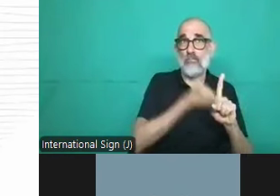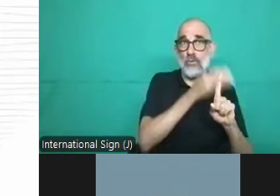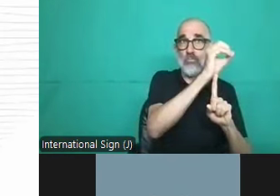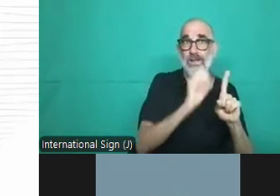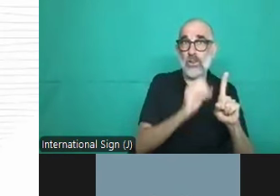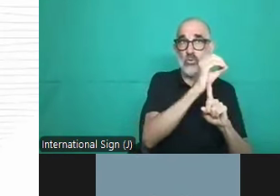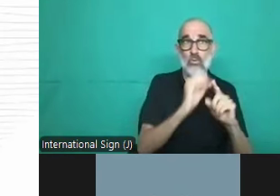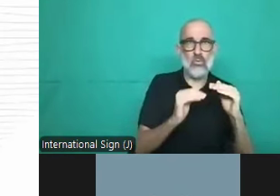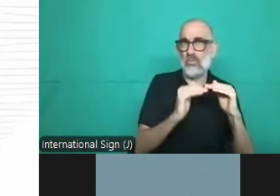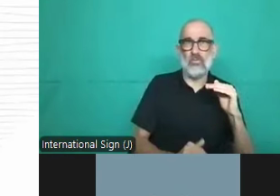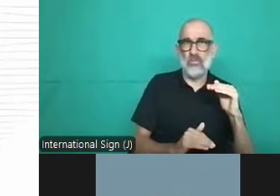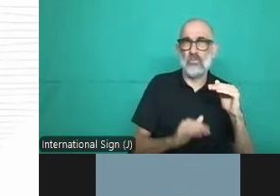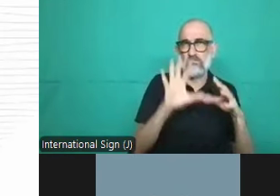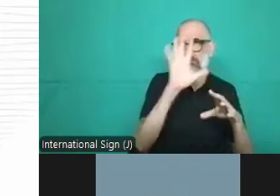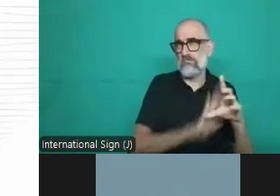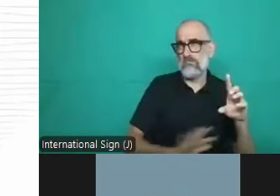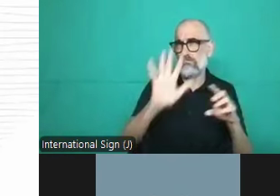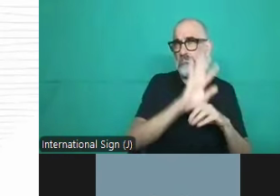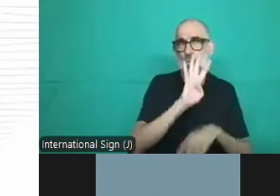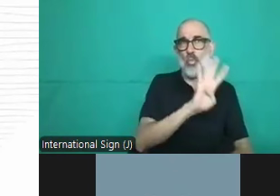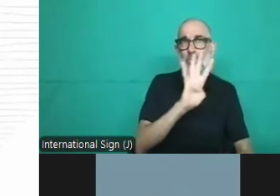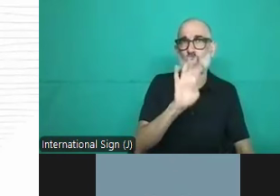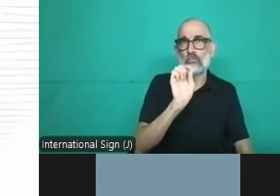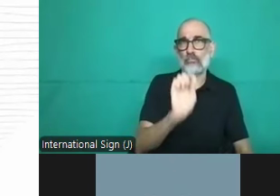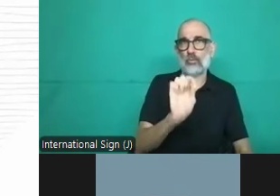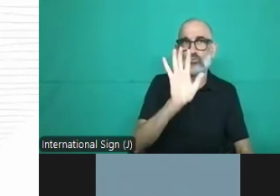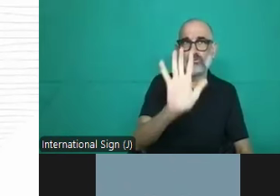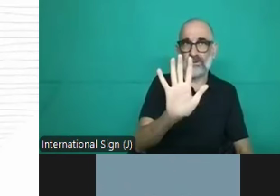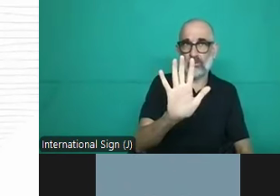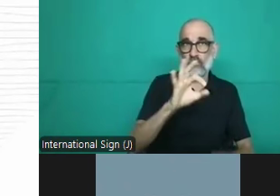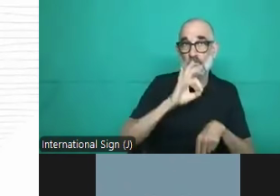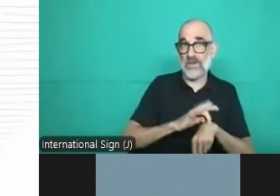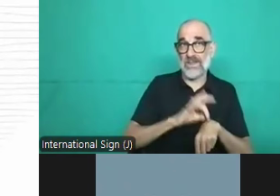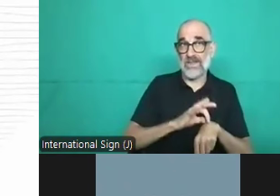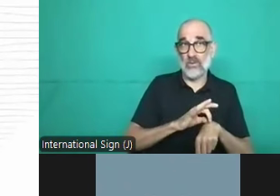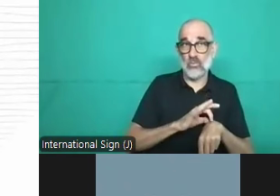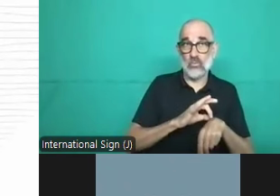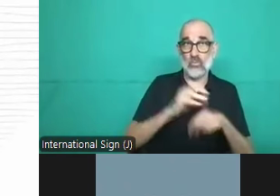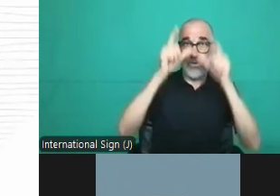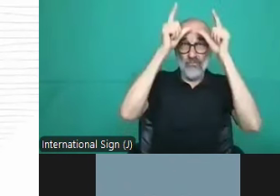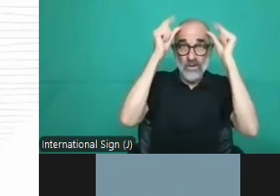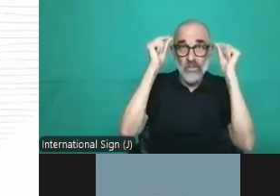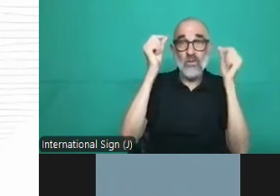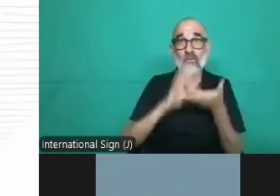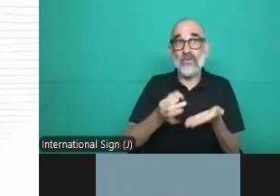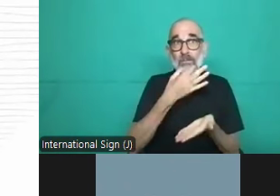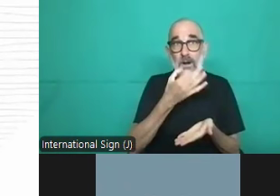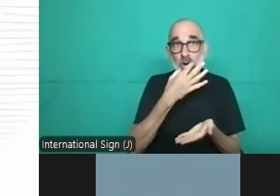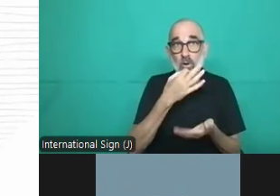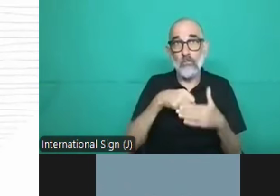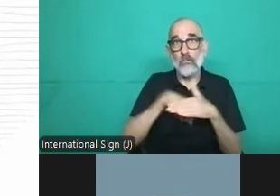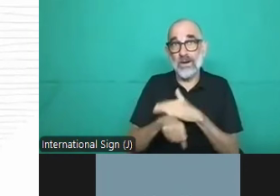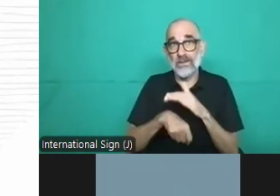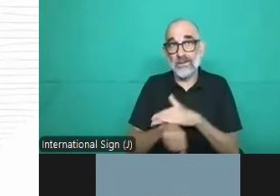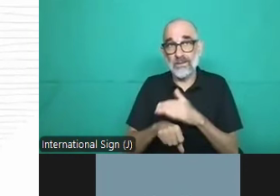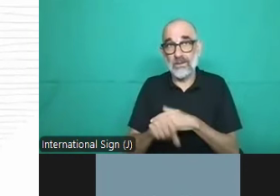y enfermeiros, odontólogos doutores, por 10.000 habitantes. farmacologistas por 10.000 Y aquí habitantes. quizás con más